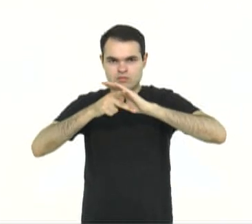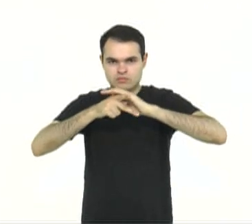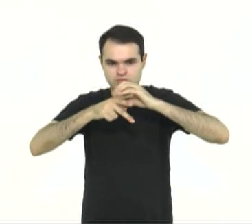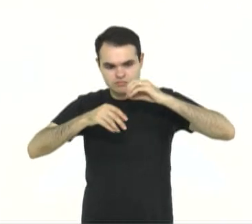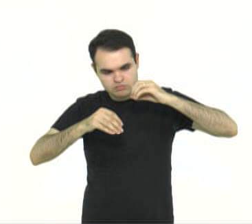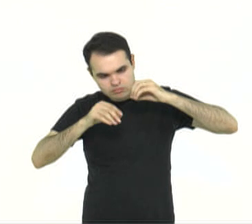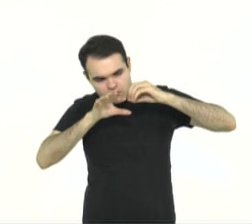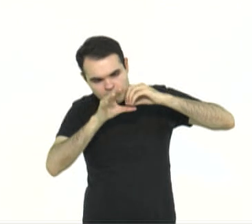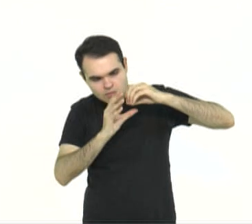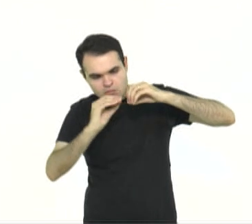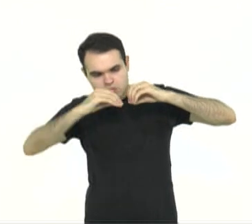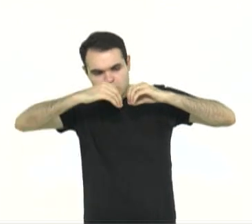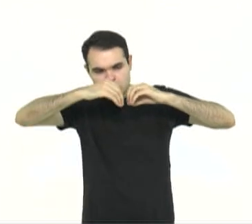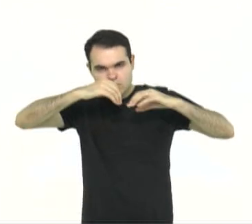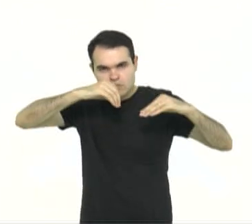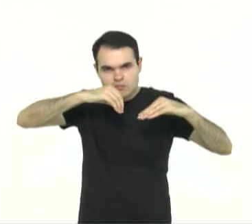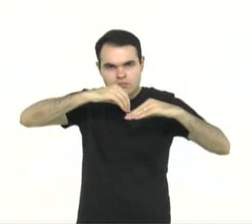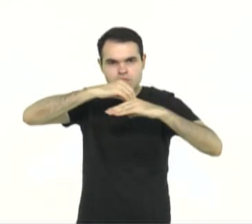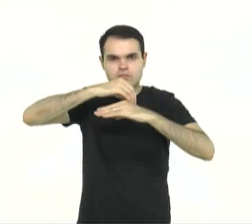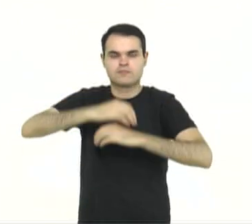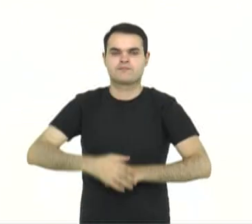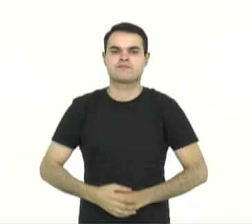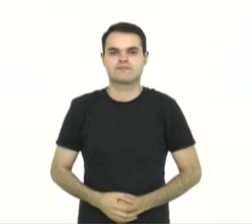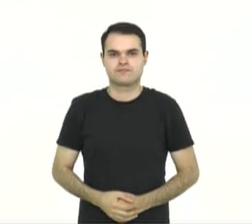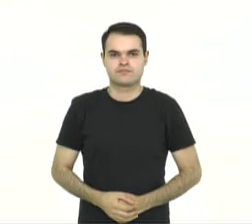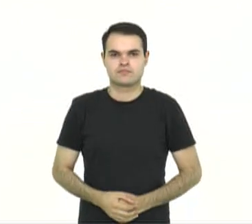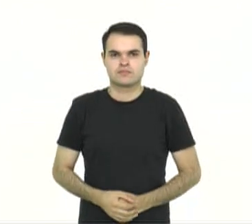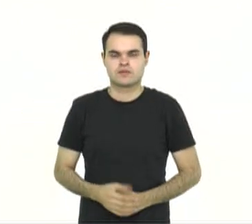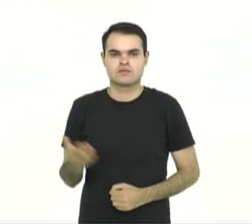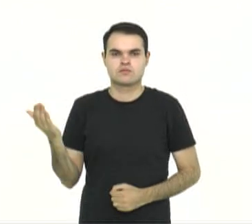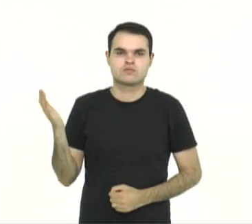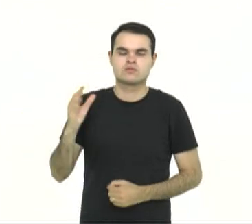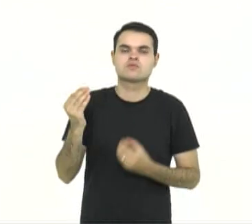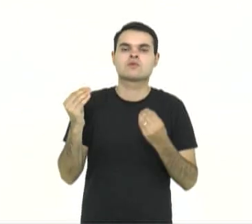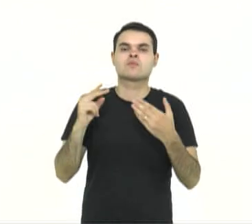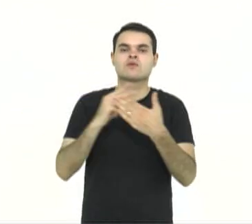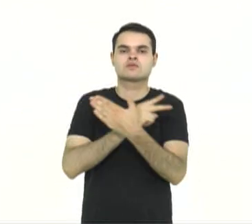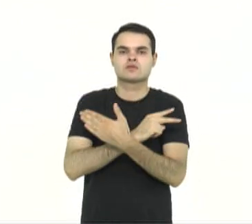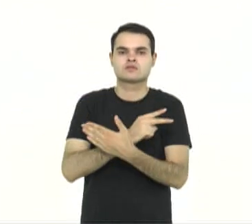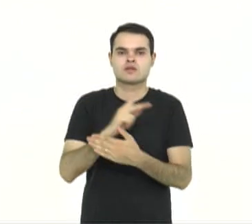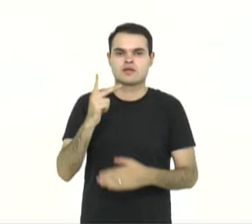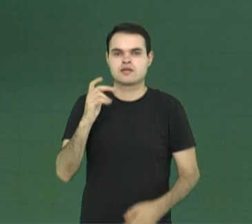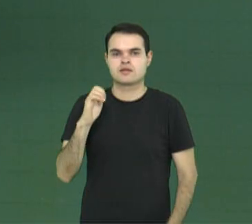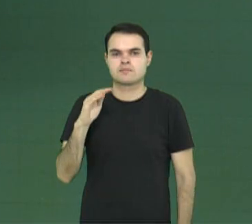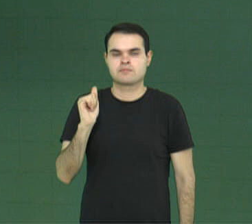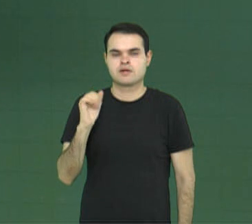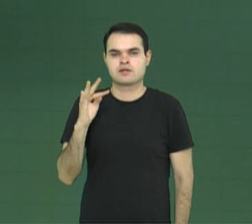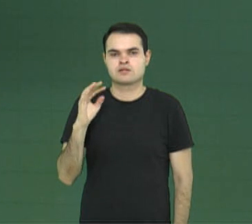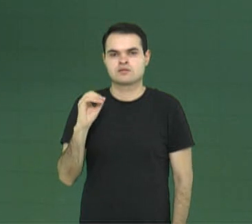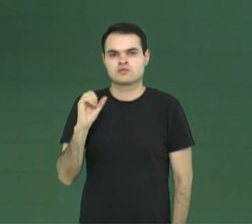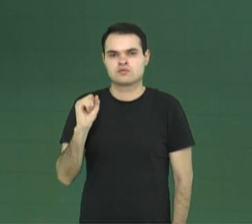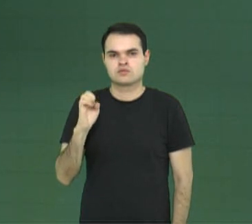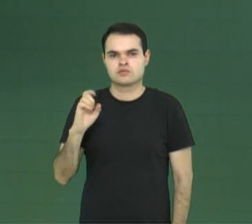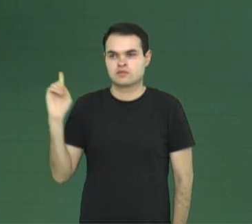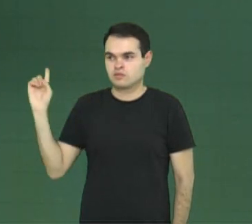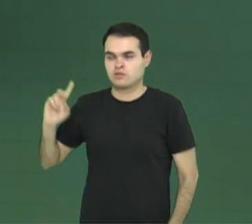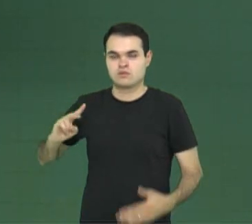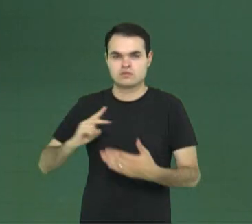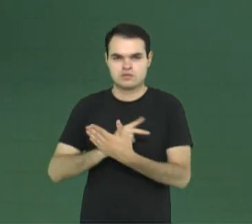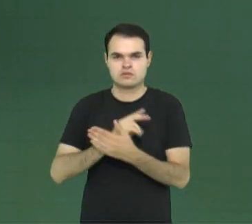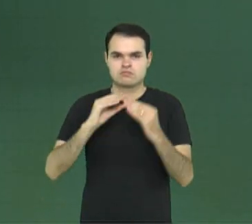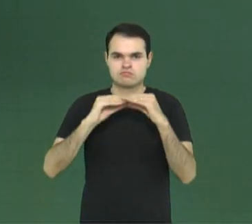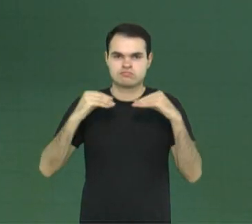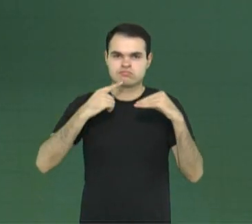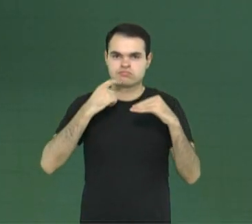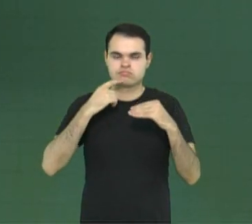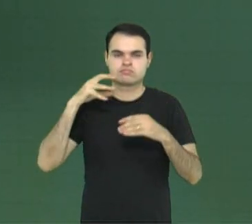simples. Aqui eu trouxe aqui como que acontece, tá? Essa hematose. Então, aqui eu tenho, acontece nas hemácias, devido à